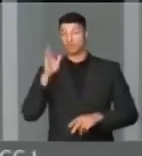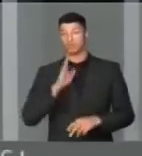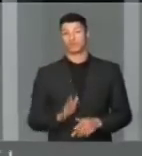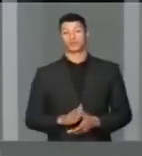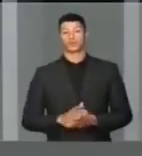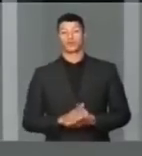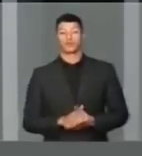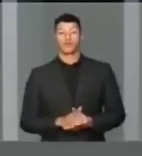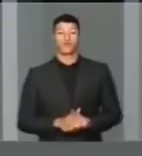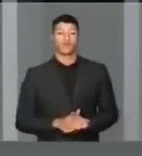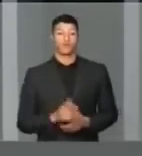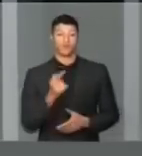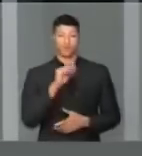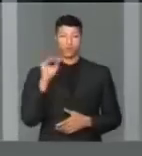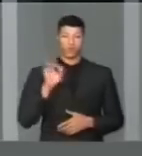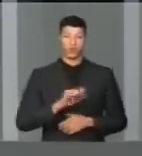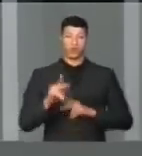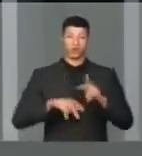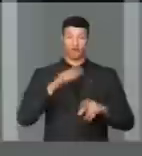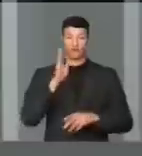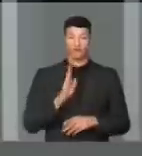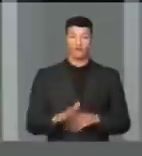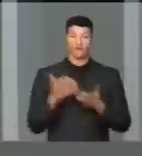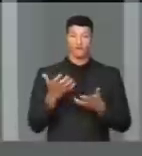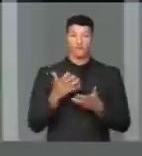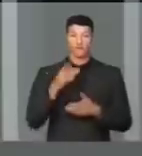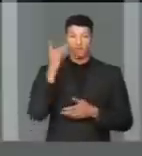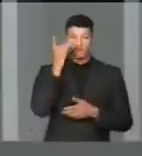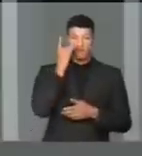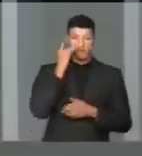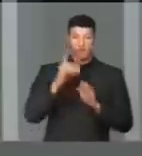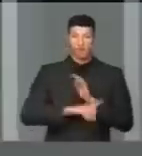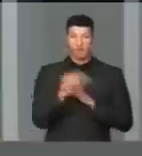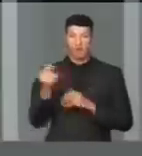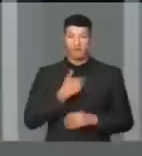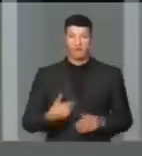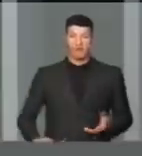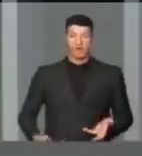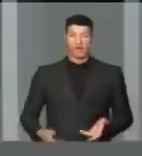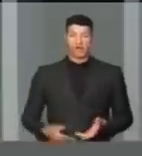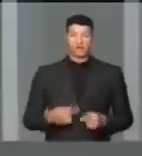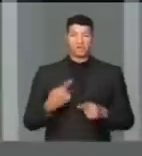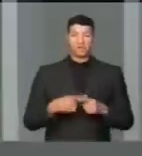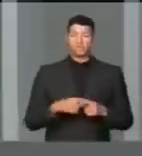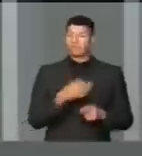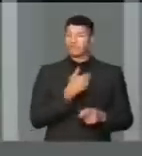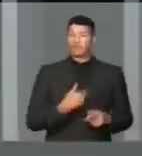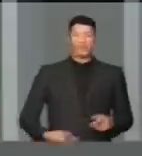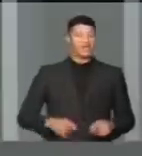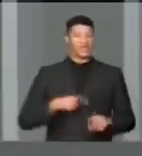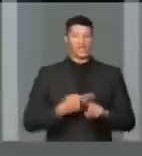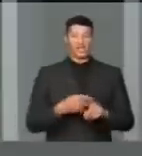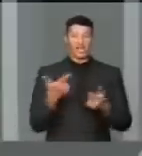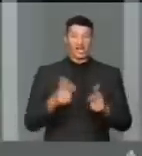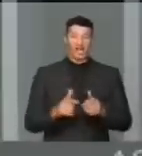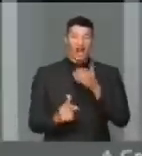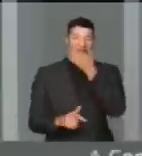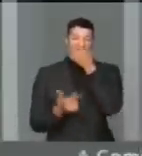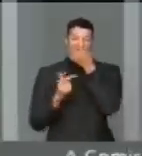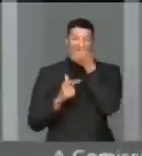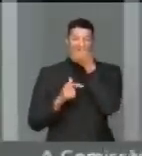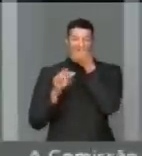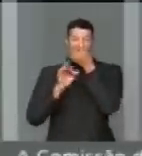brasileiro. 70% do povo brasileiro quer a Dilma fora do governo, porque ela não governa mais, não